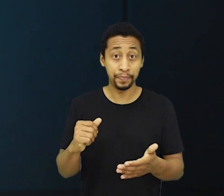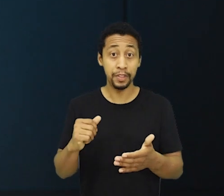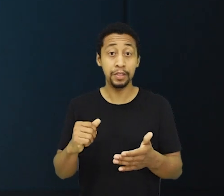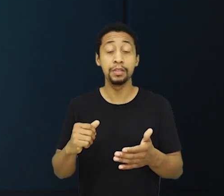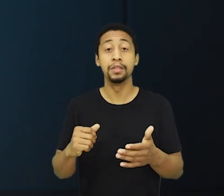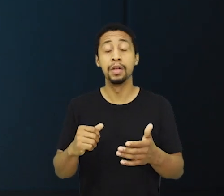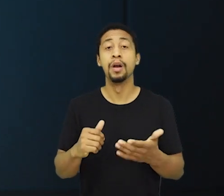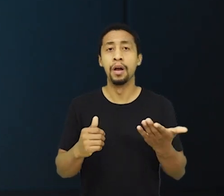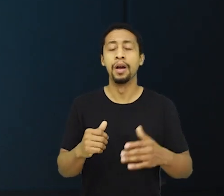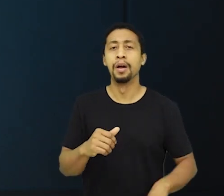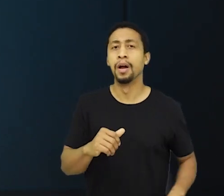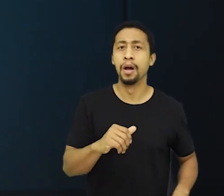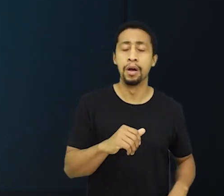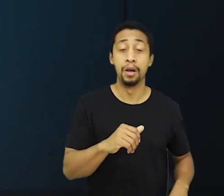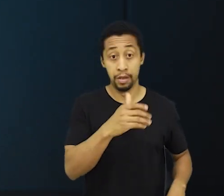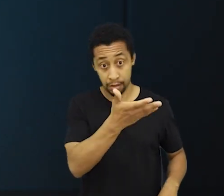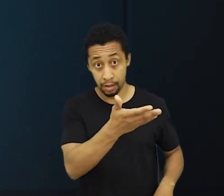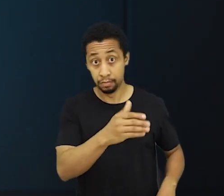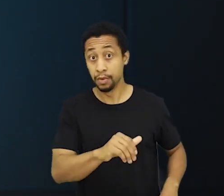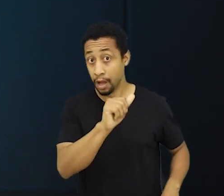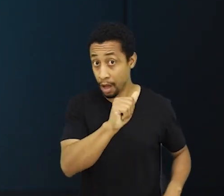pela OEA.